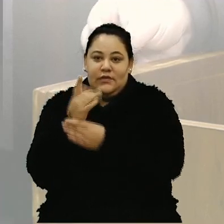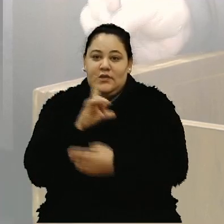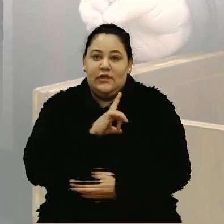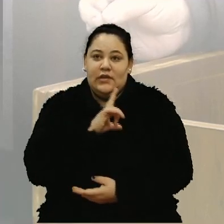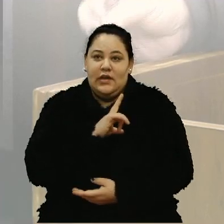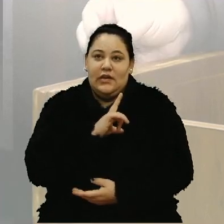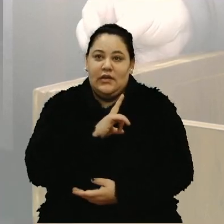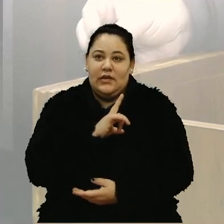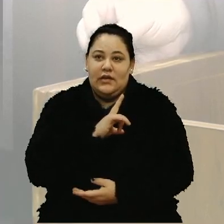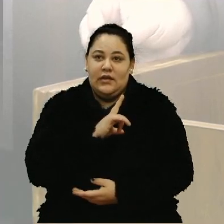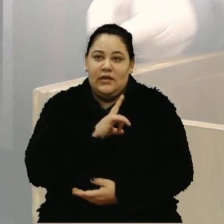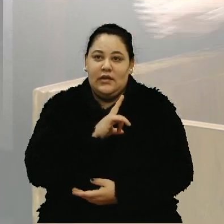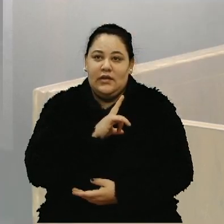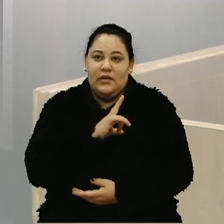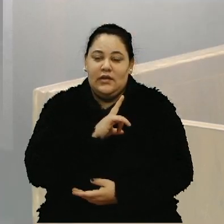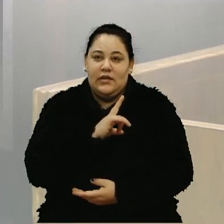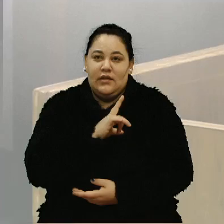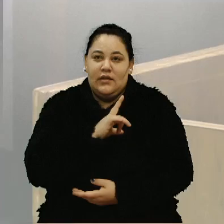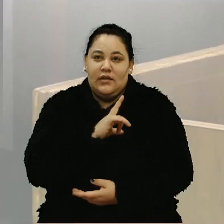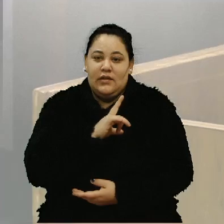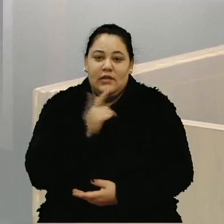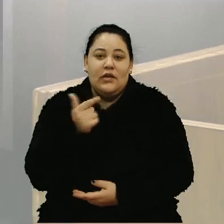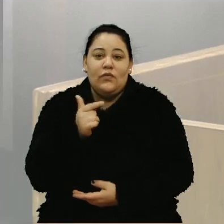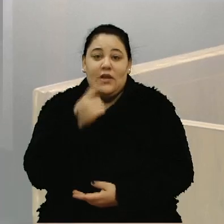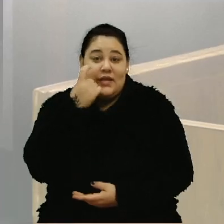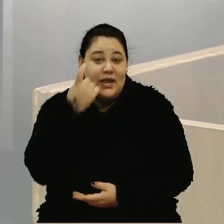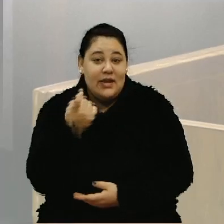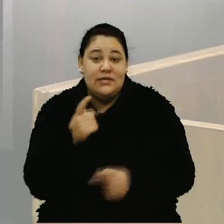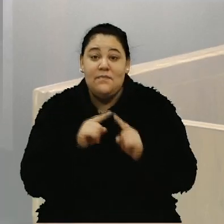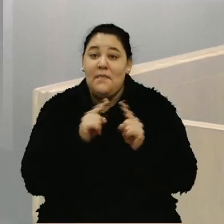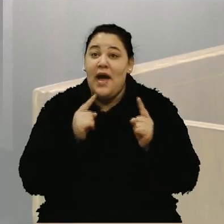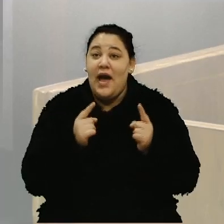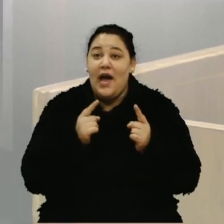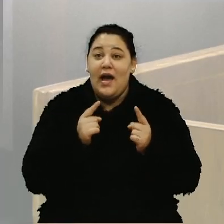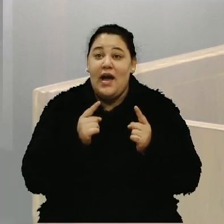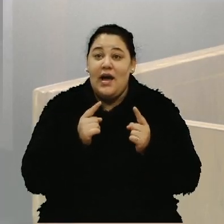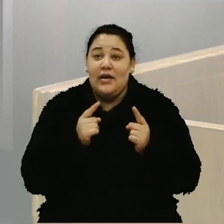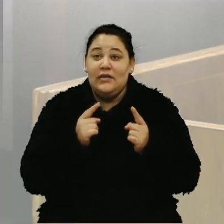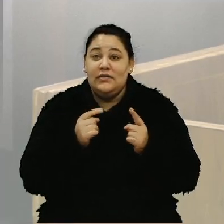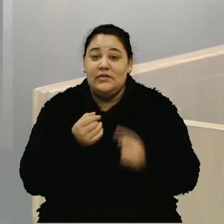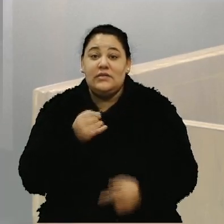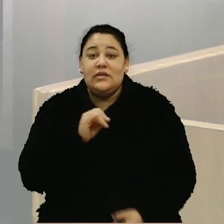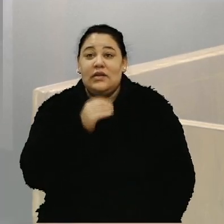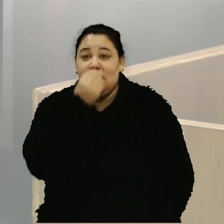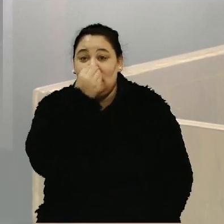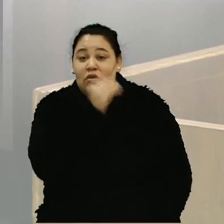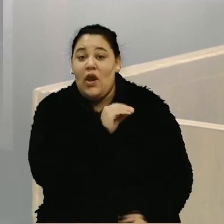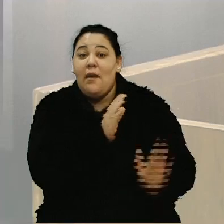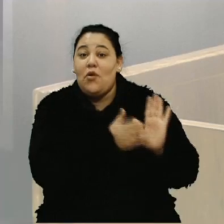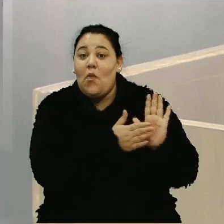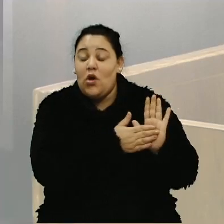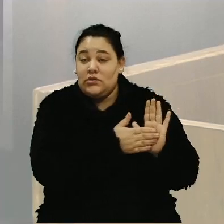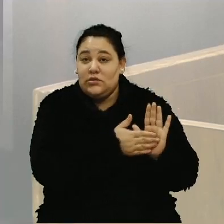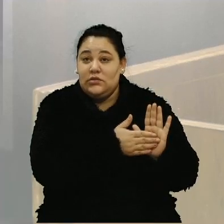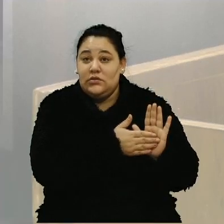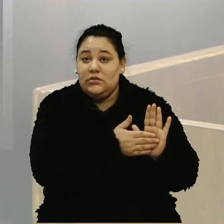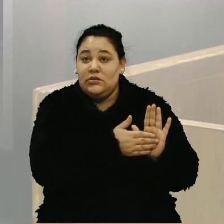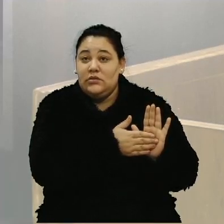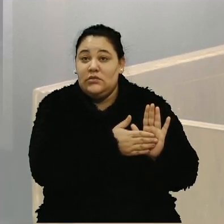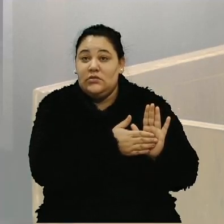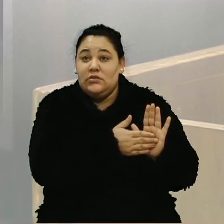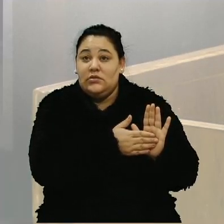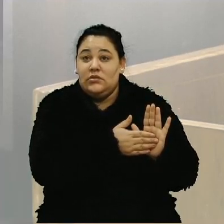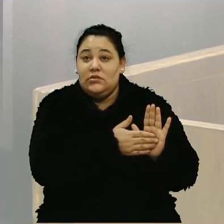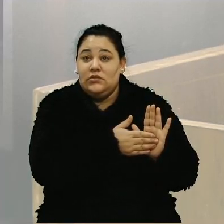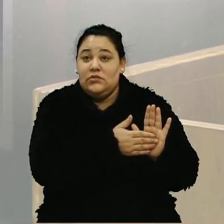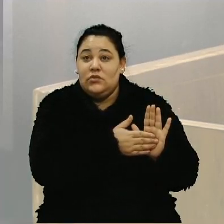de interesse nesse campus. Mas caso despreze a proposta, o que